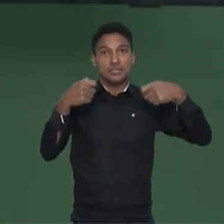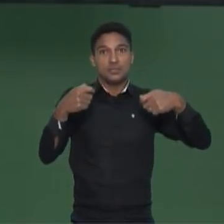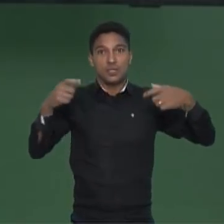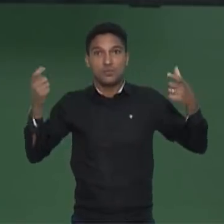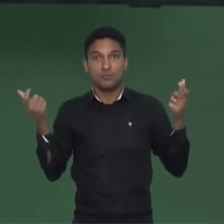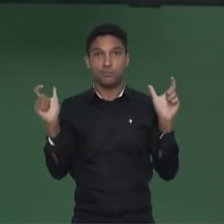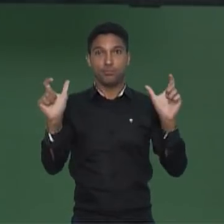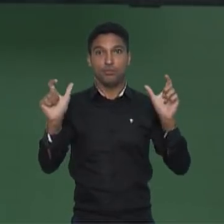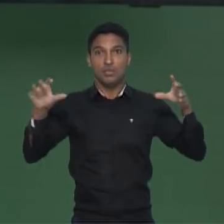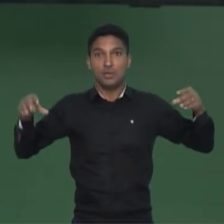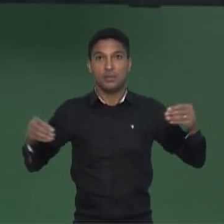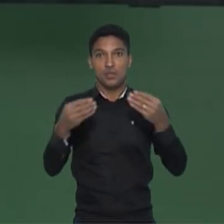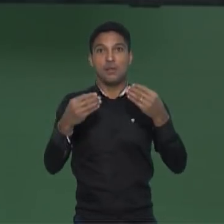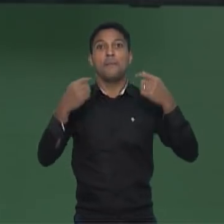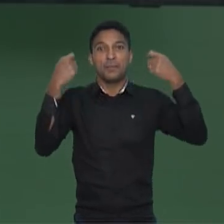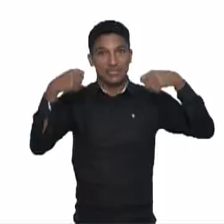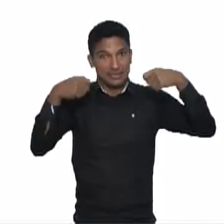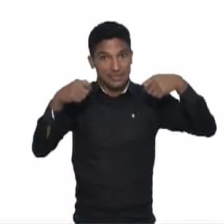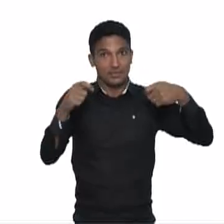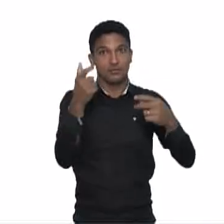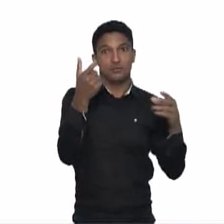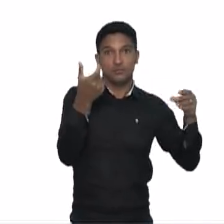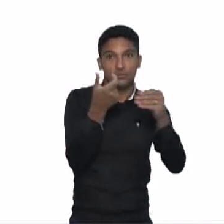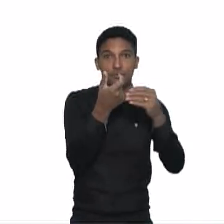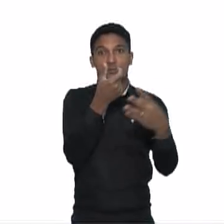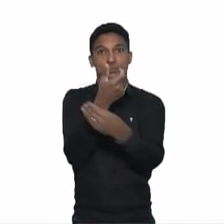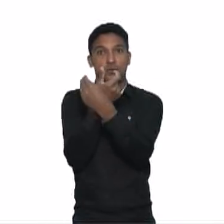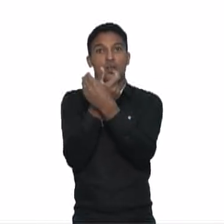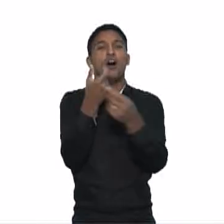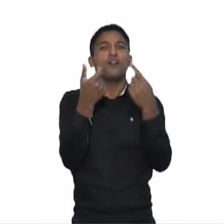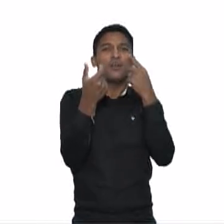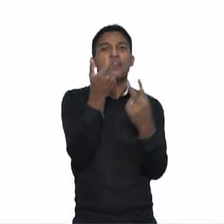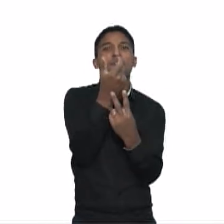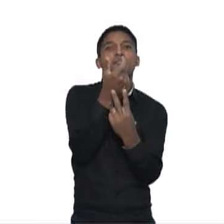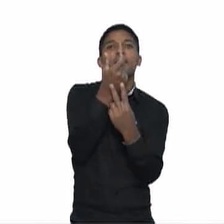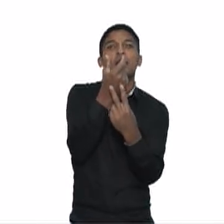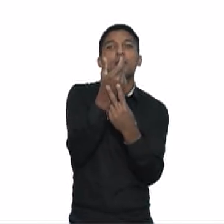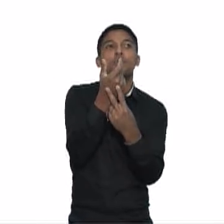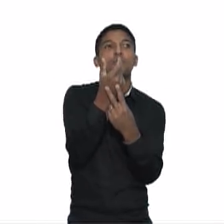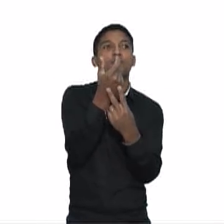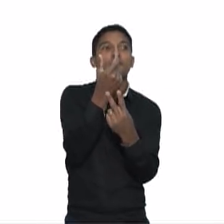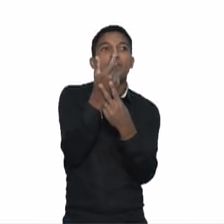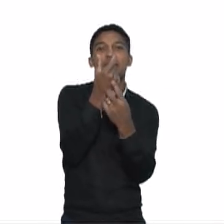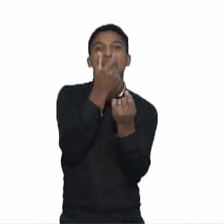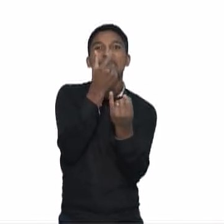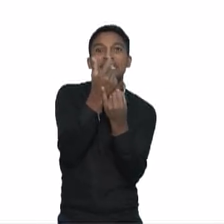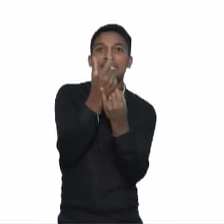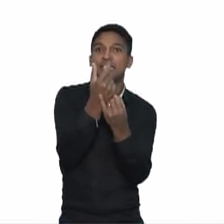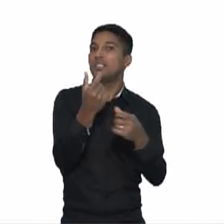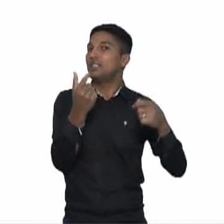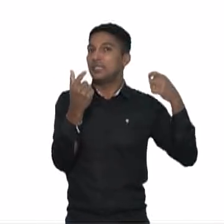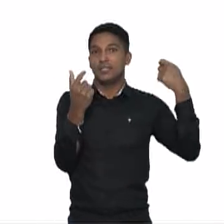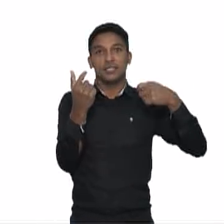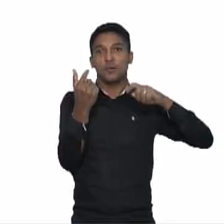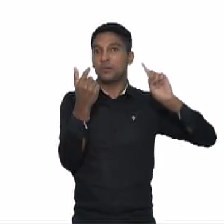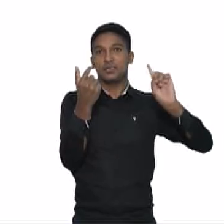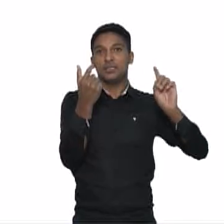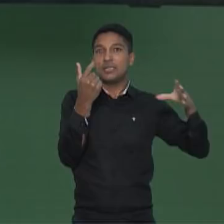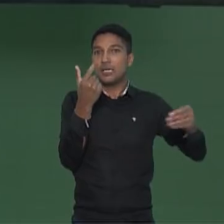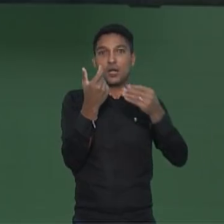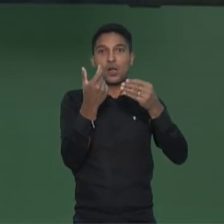complementos. Veja só. Verbo intransitivo, não pede complemento, ele já tem a sua